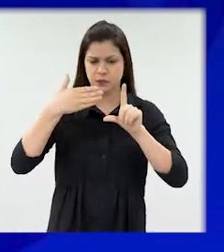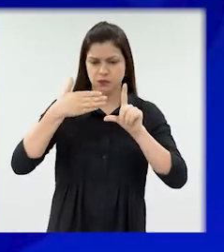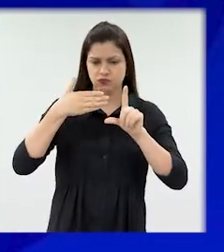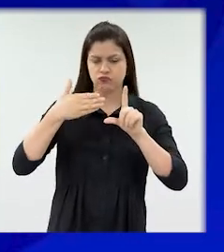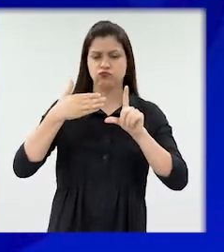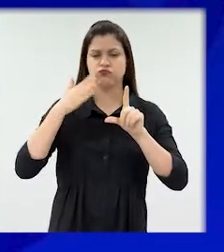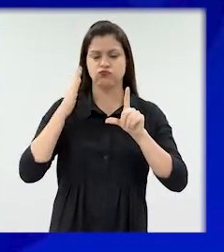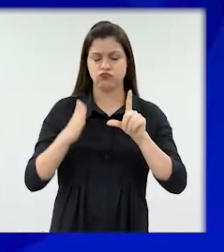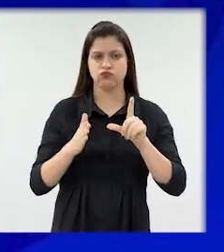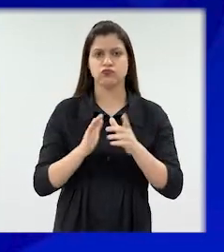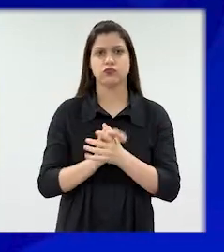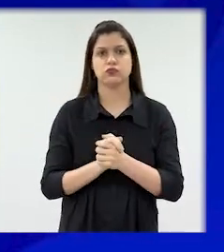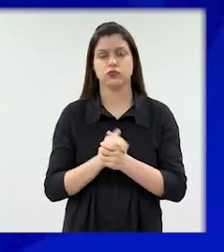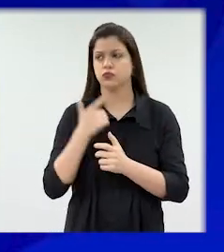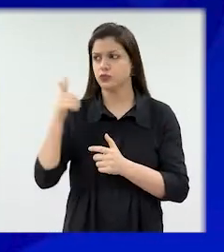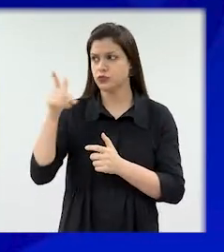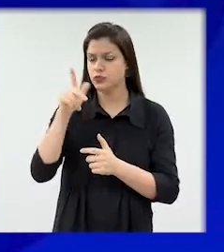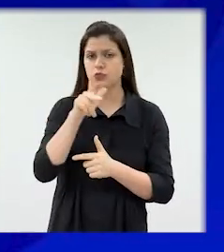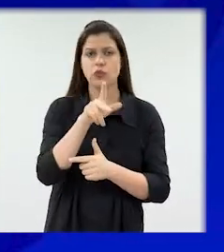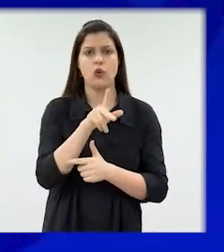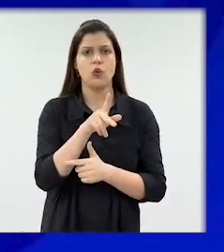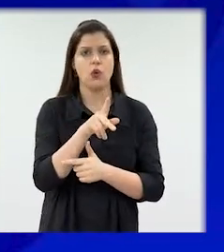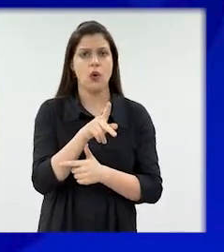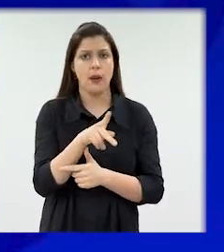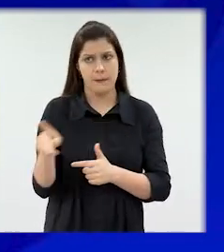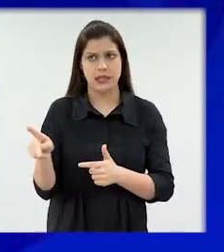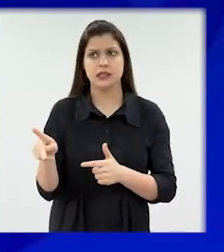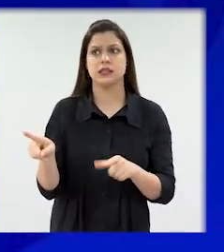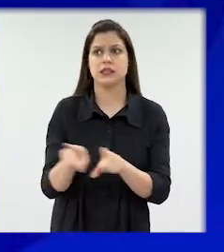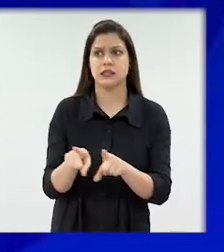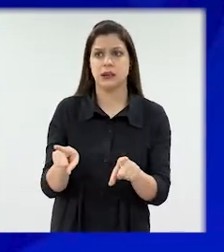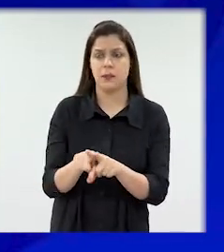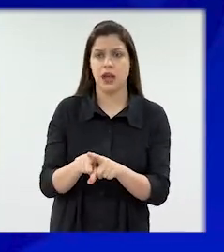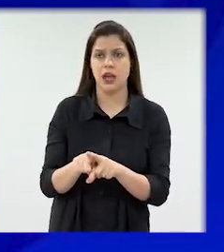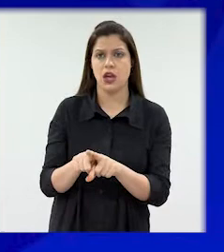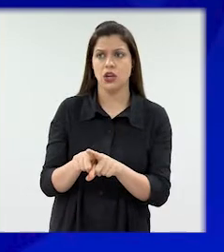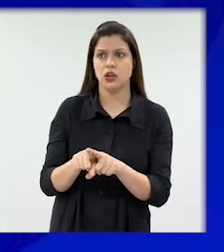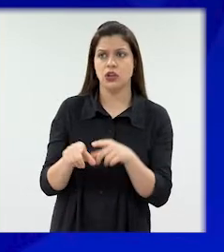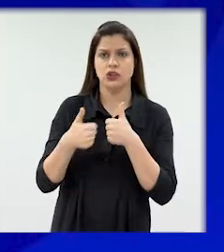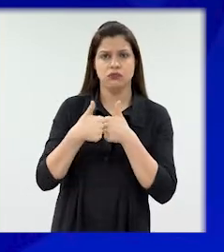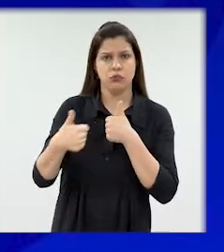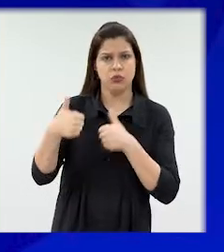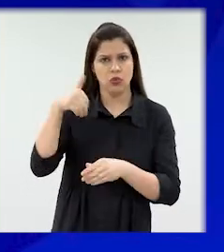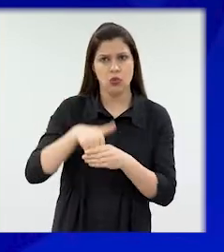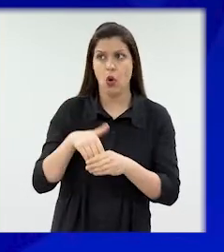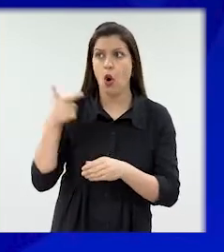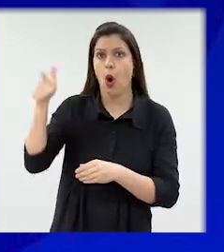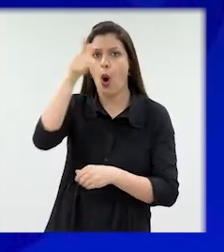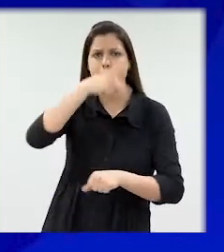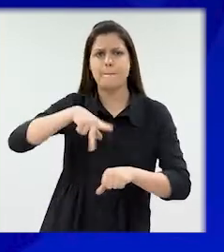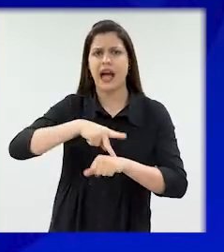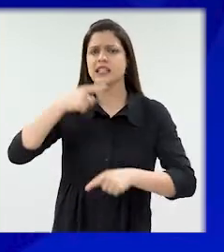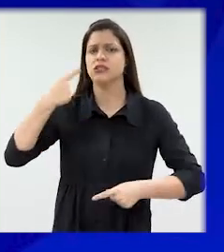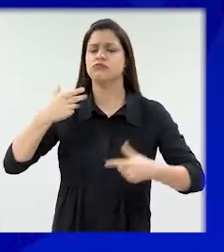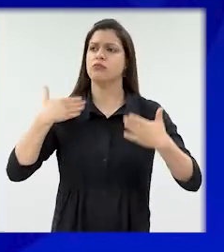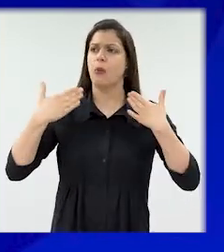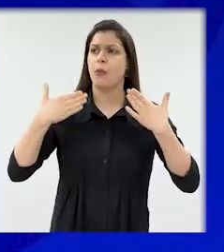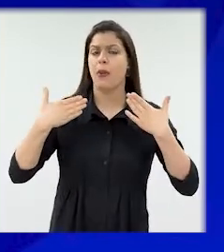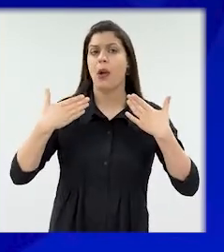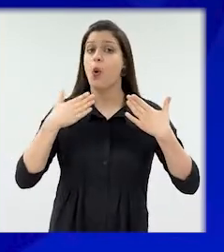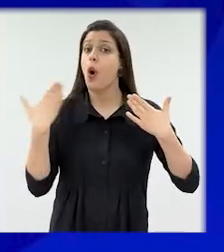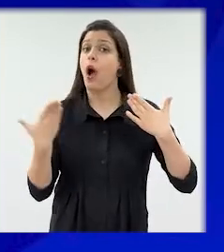ministra Rosa como com o ministro Barroso e outros presidentes de tribunais de todo o país, no sentido de discutir qual seria a melhor